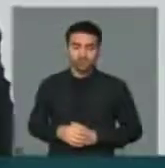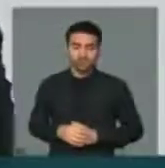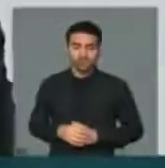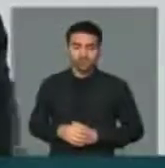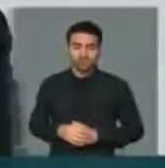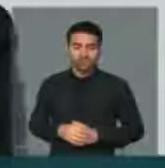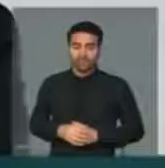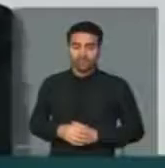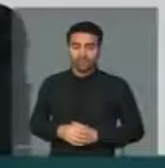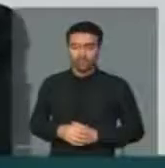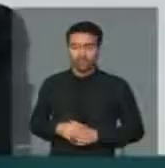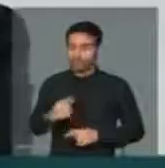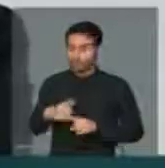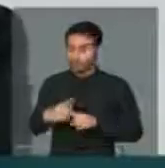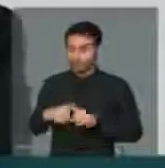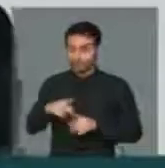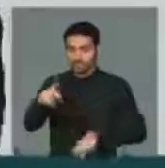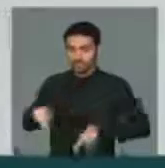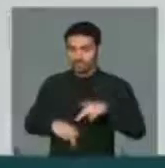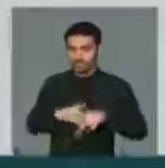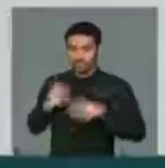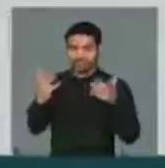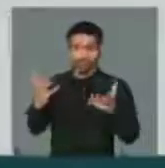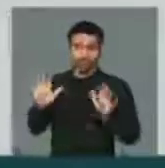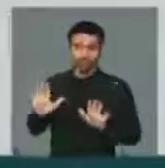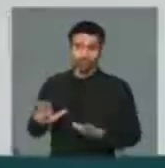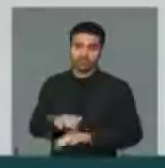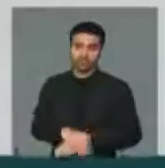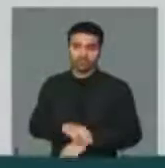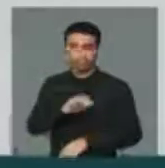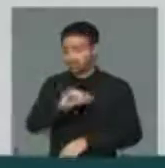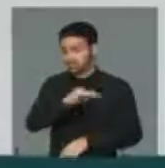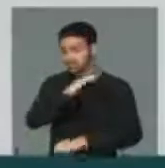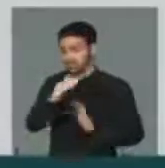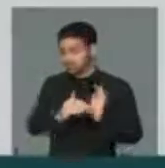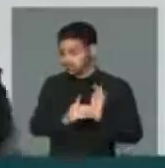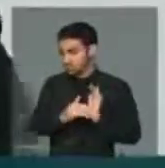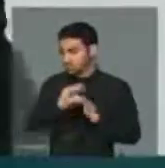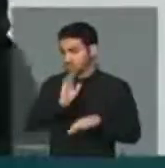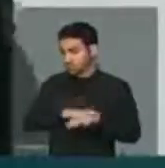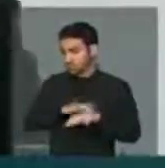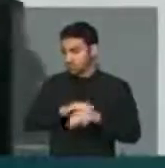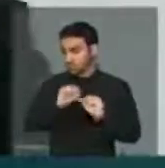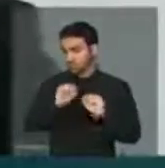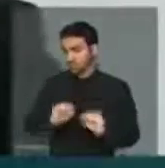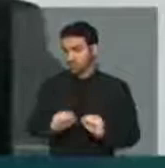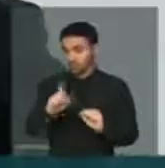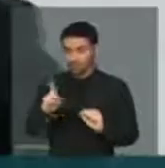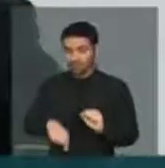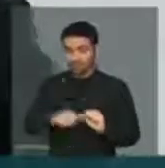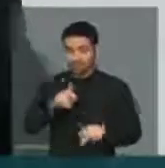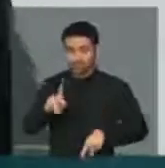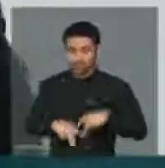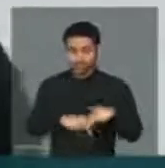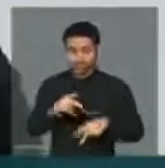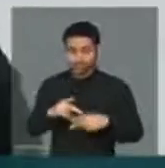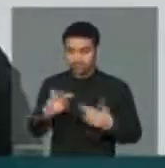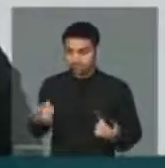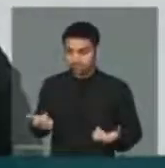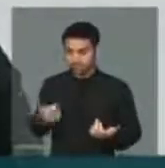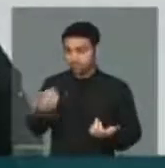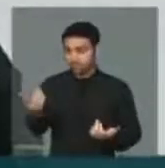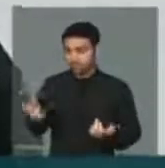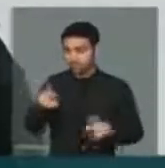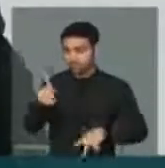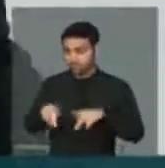assim quis o povo. E se todo poder emana do povo, como que nós vamos questionar a vontade do povo? Então o povo está errado.